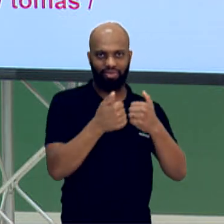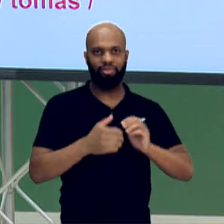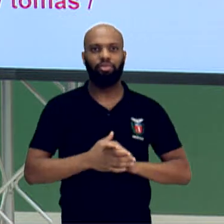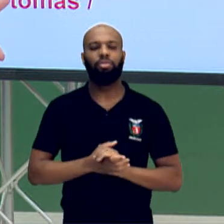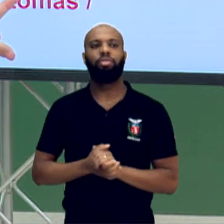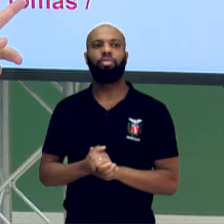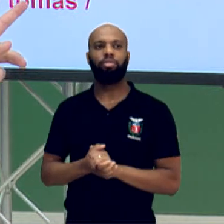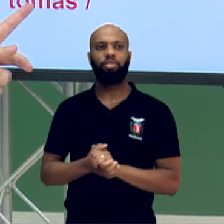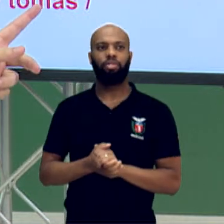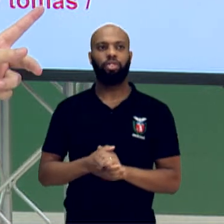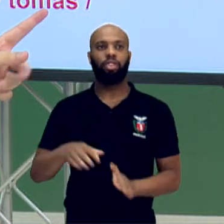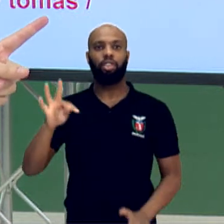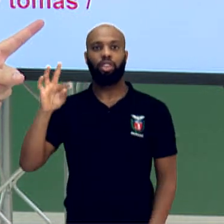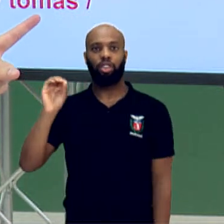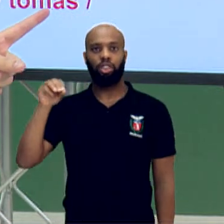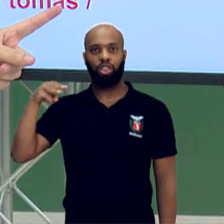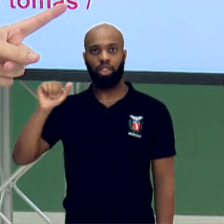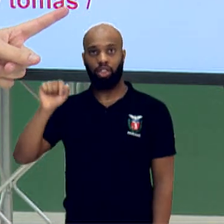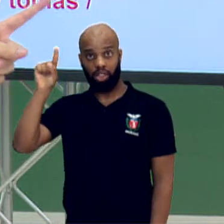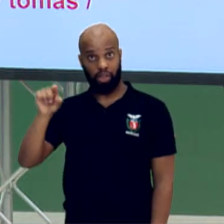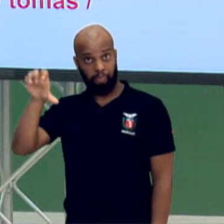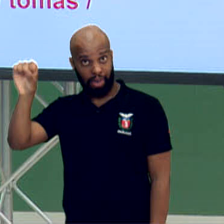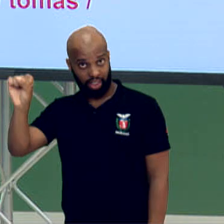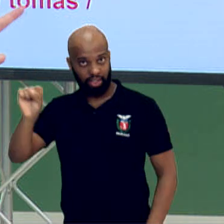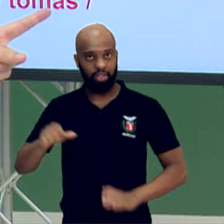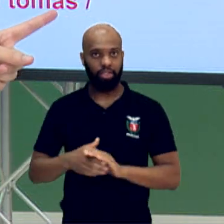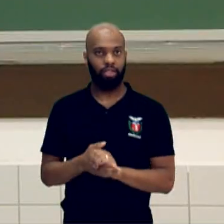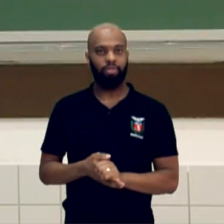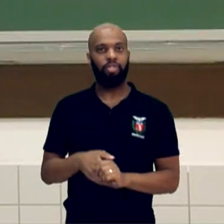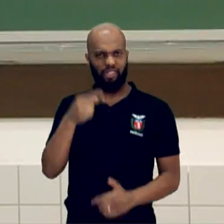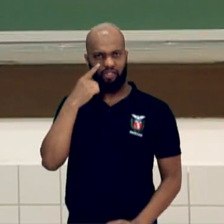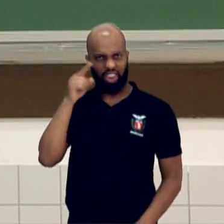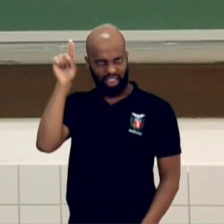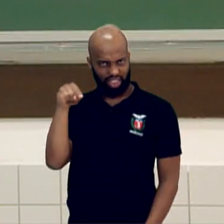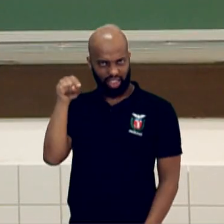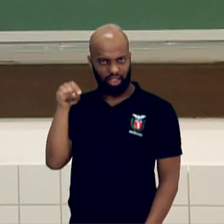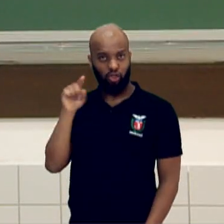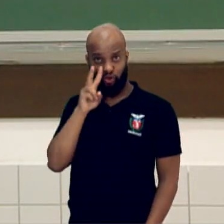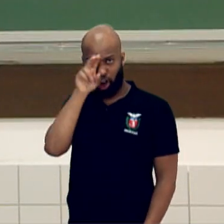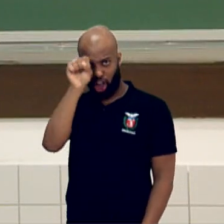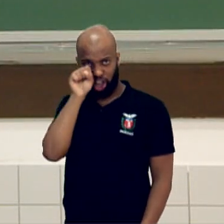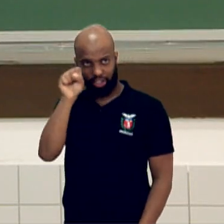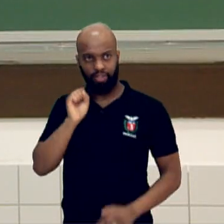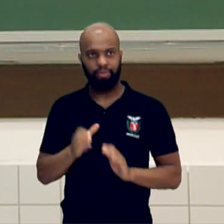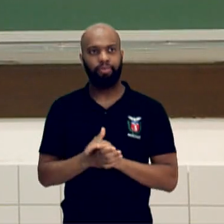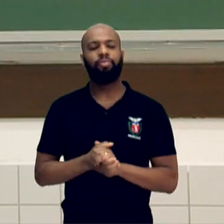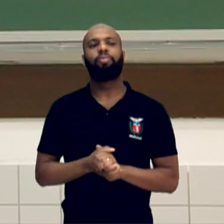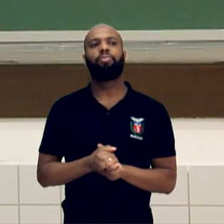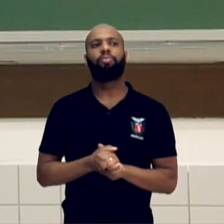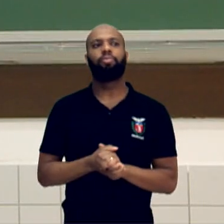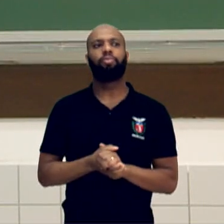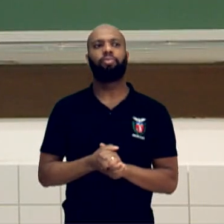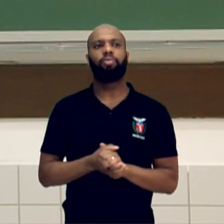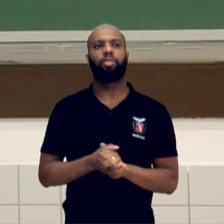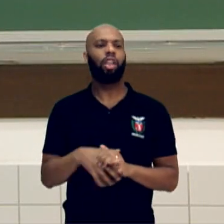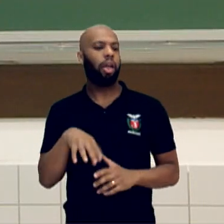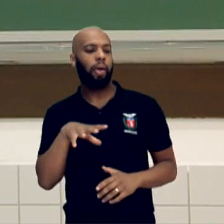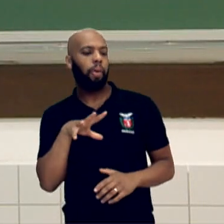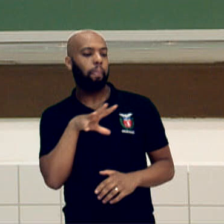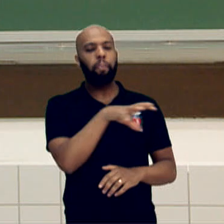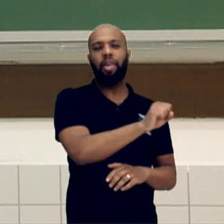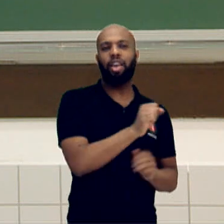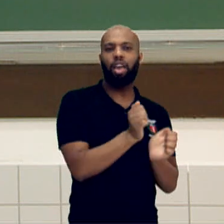coletivo. Tomás, olha a acentuação, a sílaba forte, viu? Lembra da aula passada? Mesma ação. Pegar o